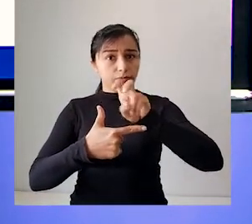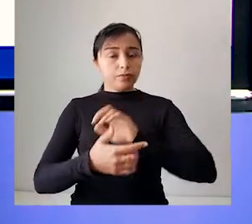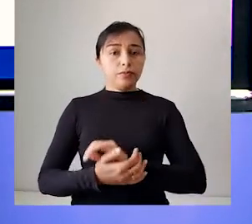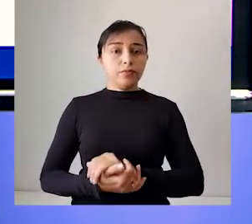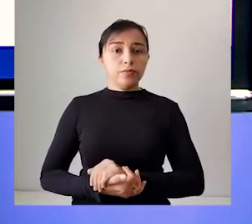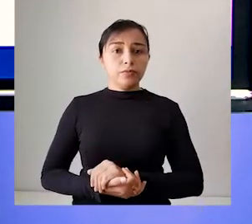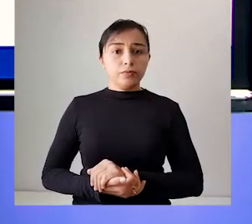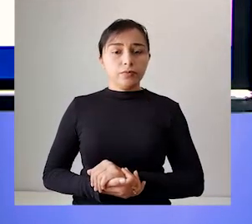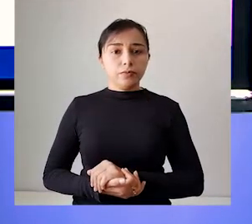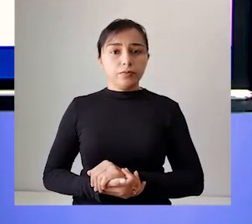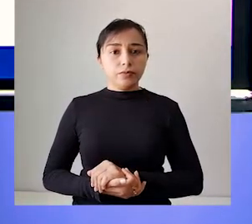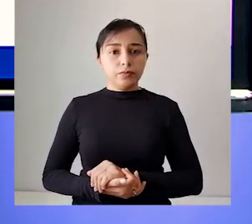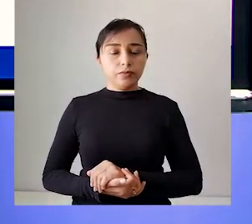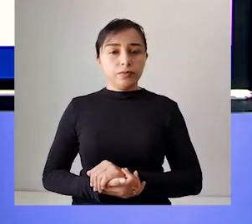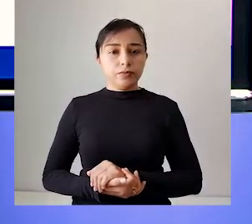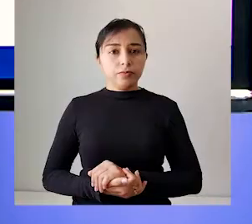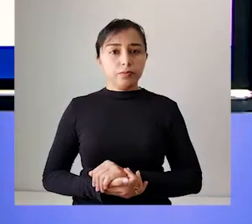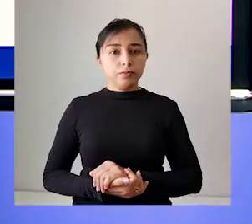5.